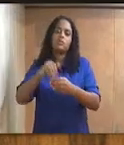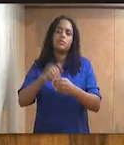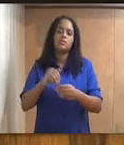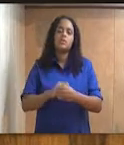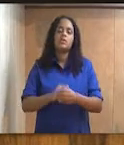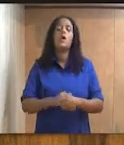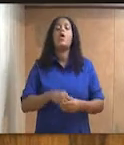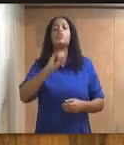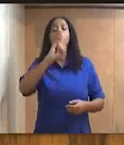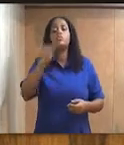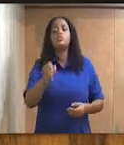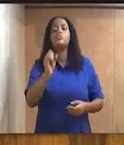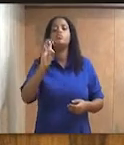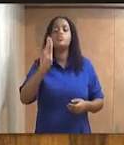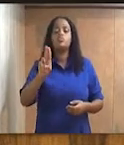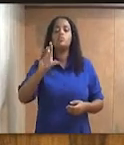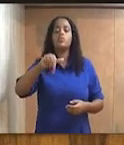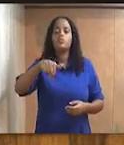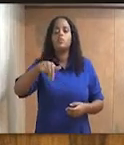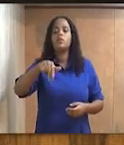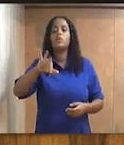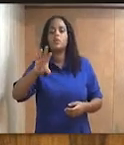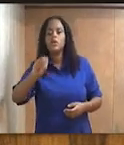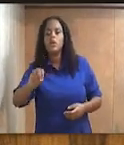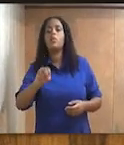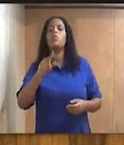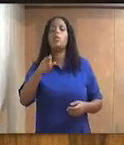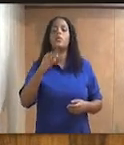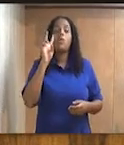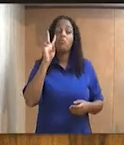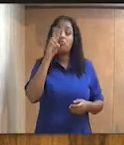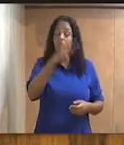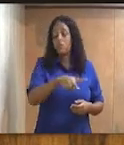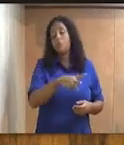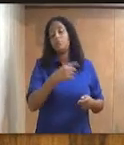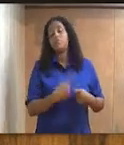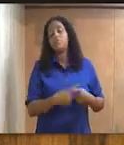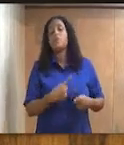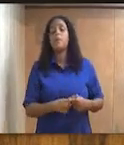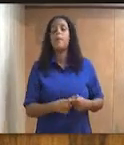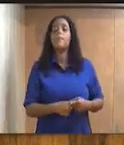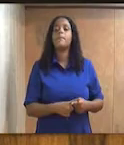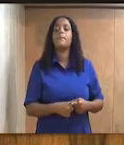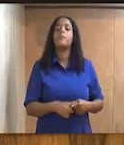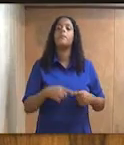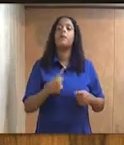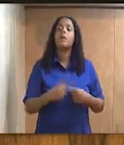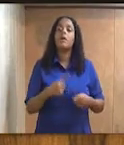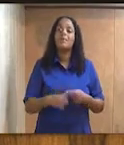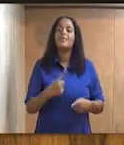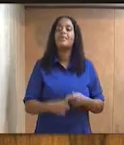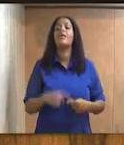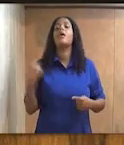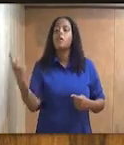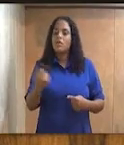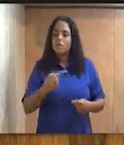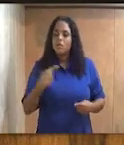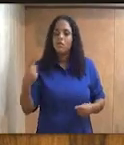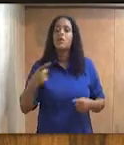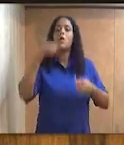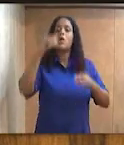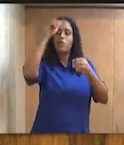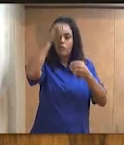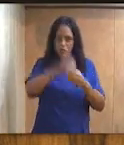Reis, que eu não o acompanho nessa situação. Por quê? Porque nós estamos, ainda que